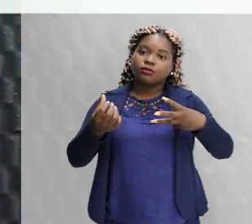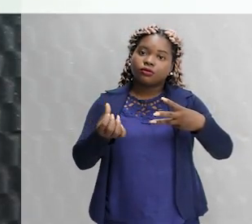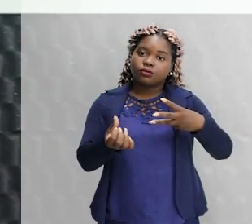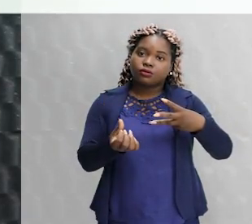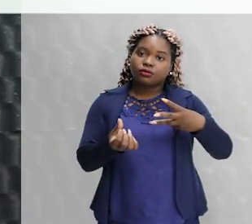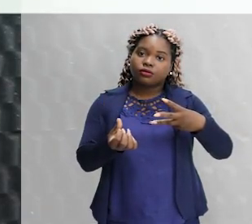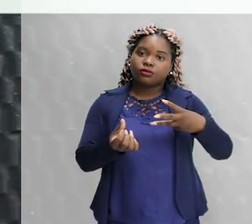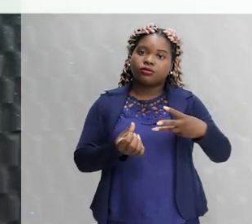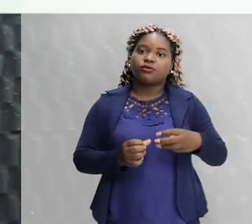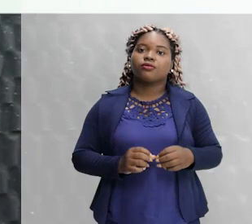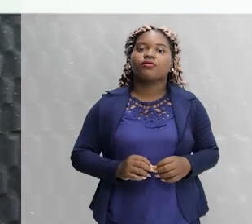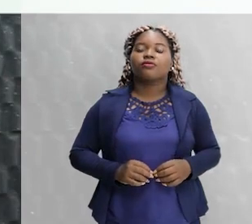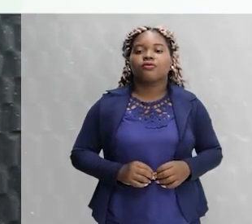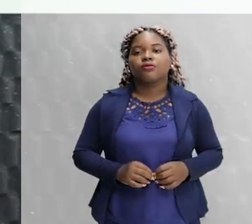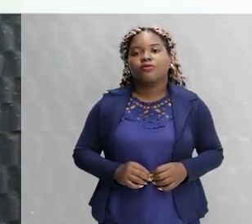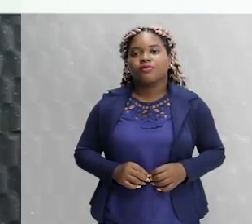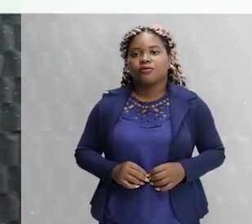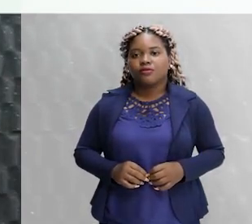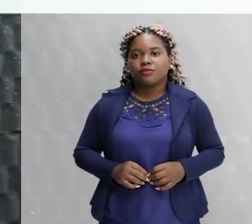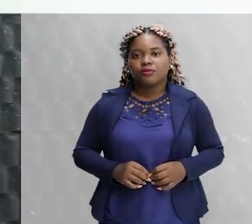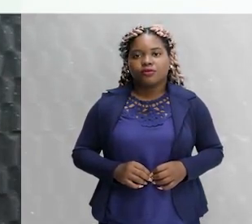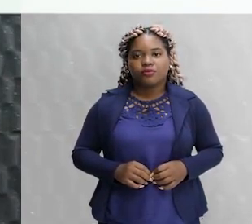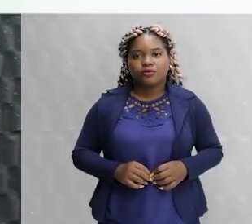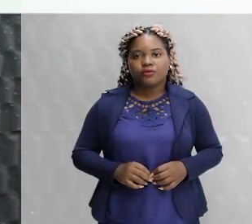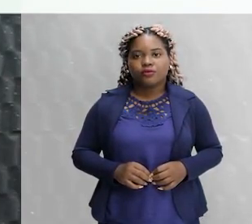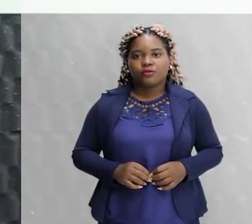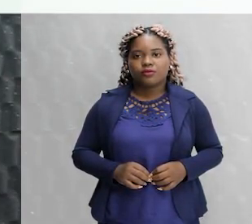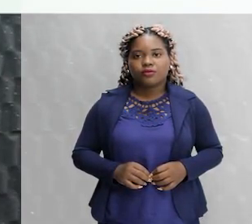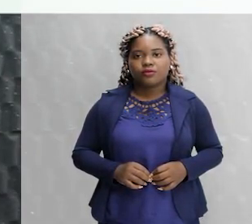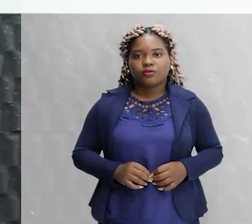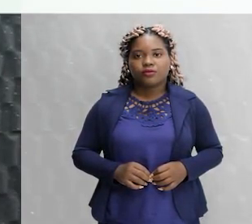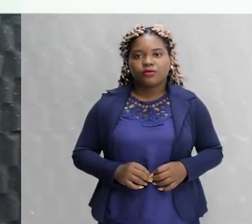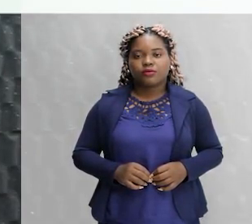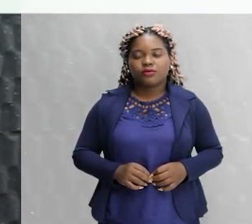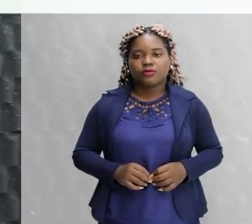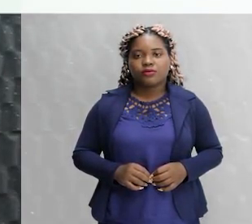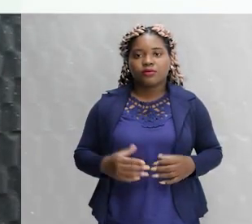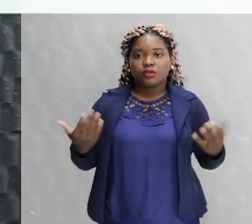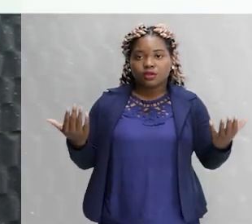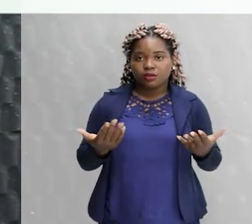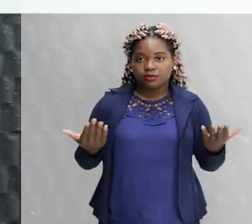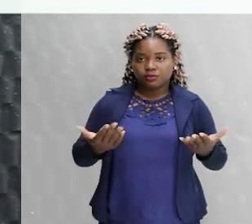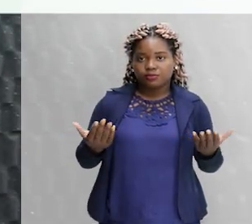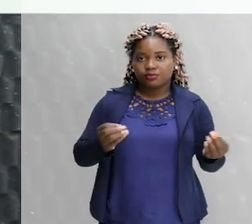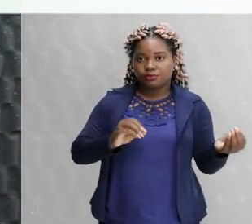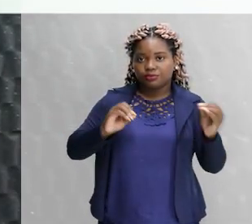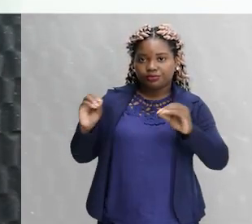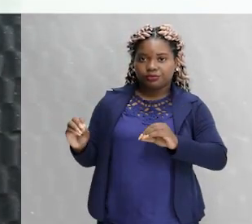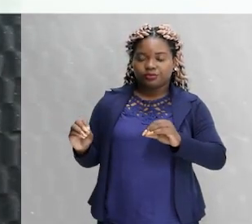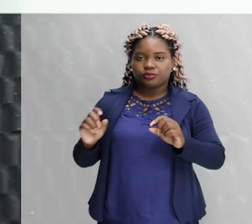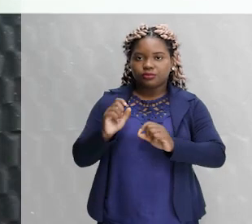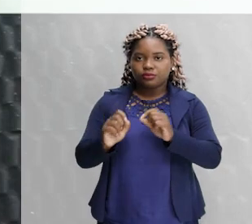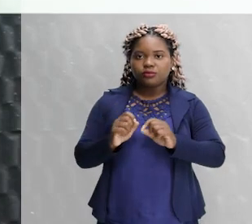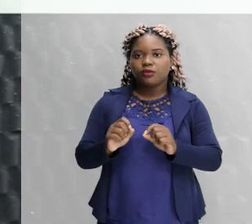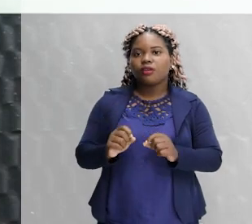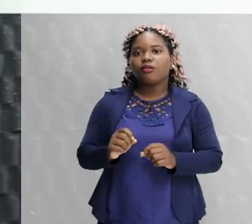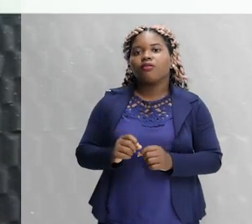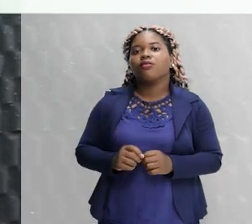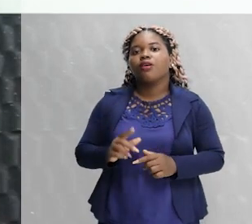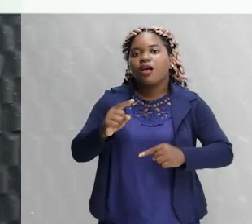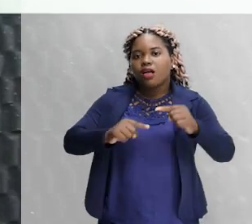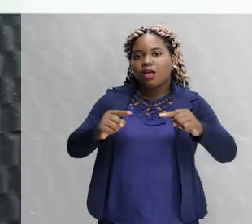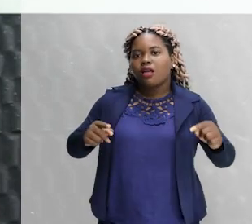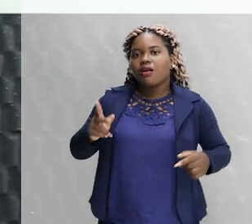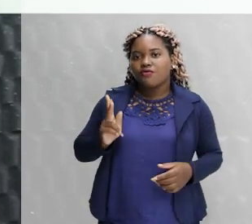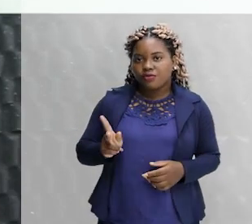16. É isso? 14, 20, 16. Agora eu vou colocar aqui a frequência,